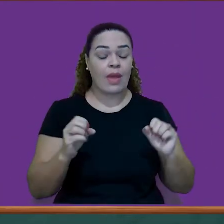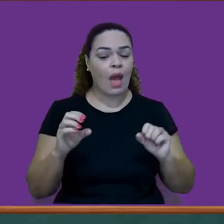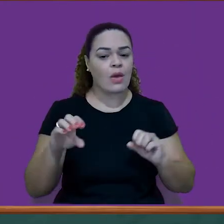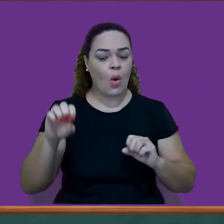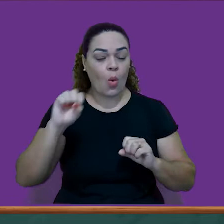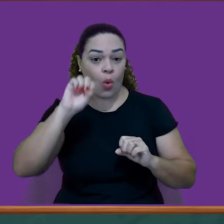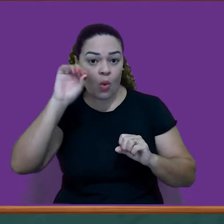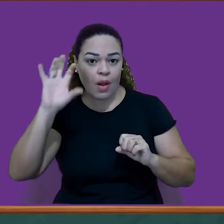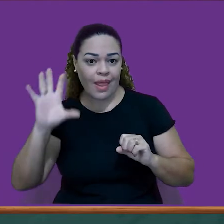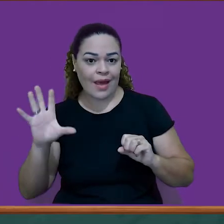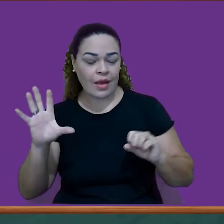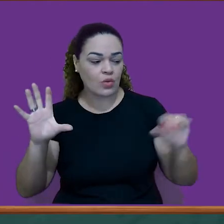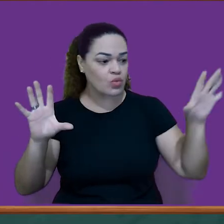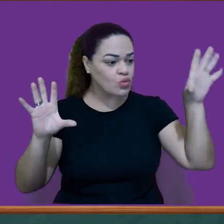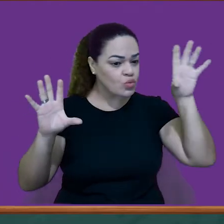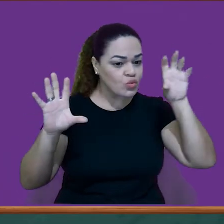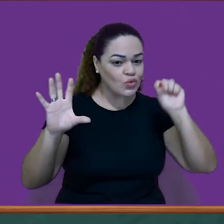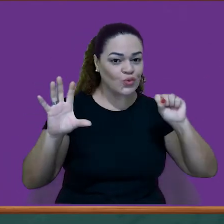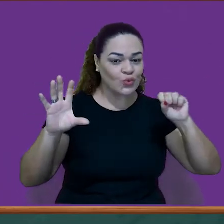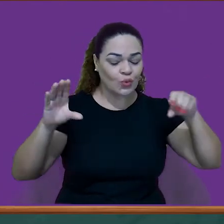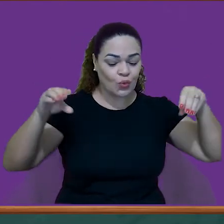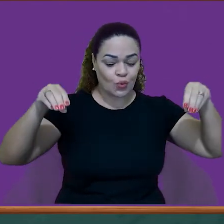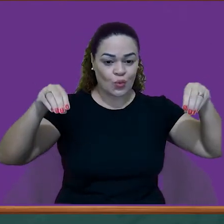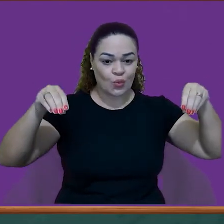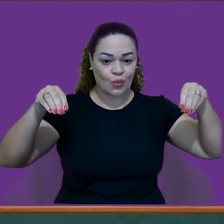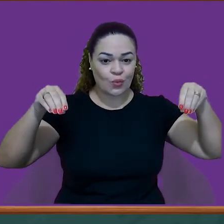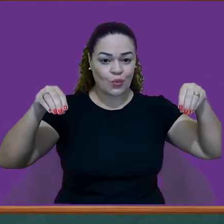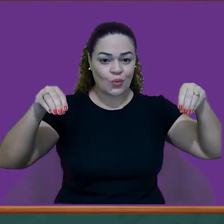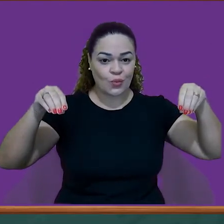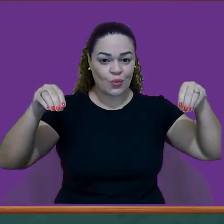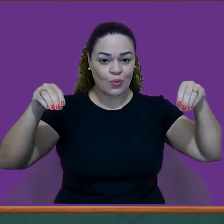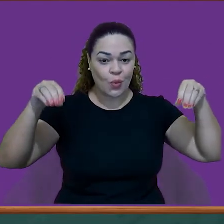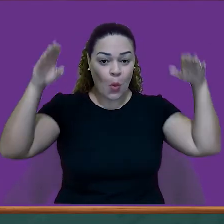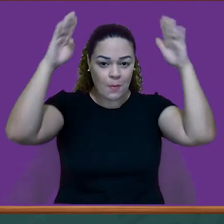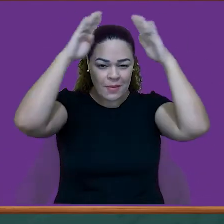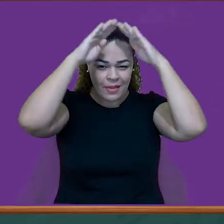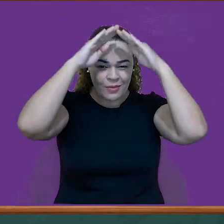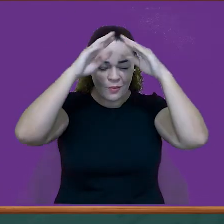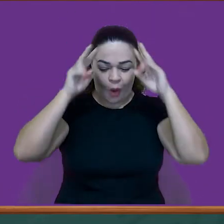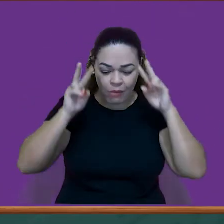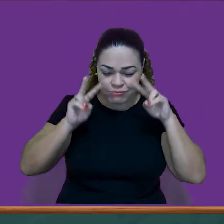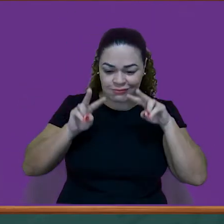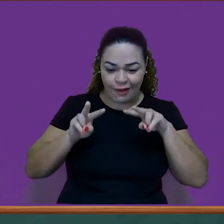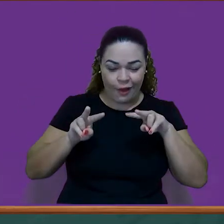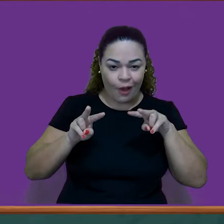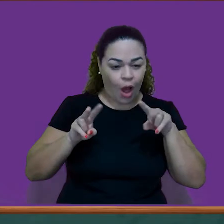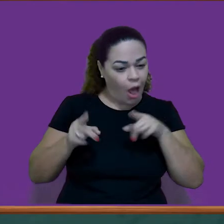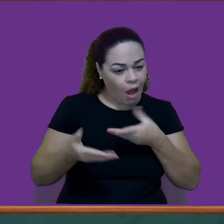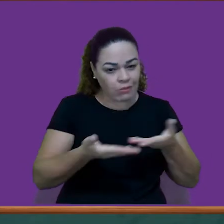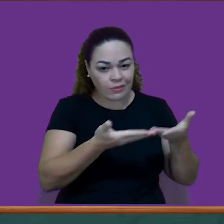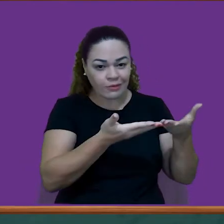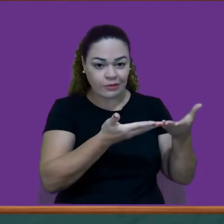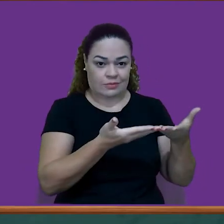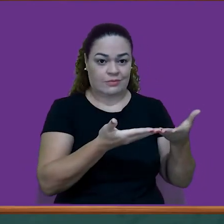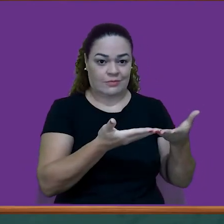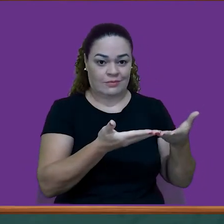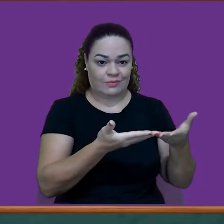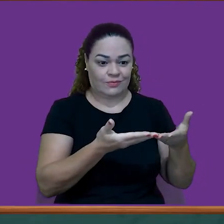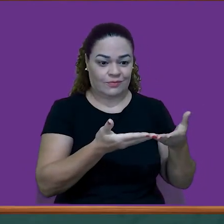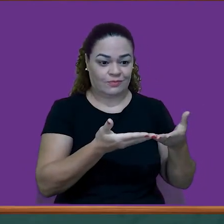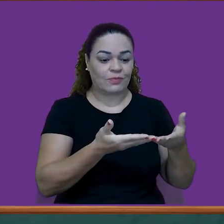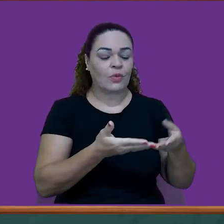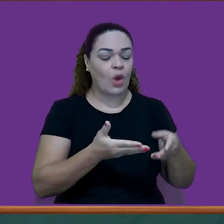casa diferente. Esse bispo, por exemplo, está na casa branca e vai poder jogar só nas casas brancas, ao longo das